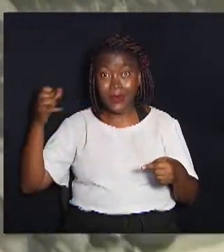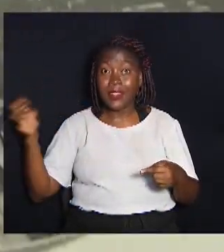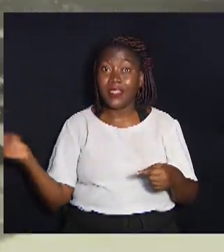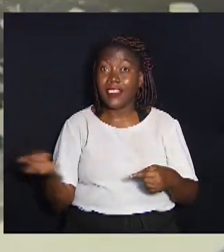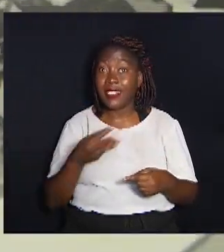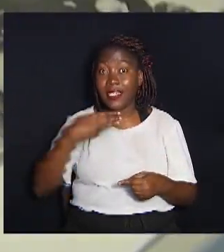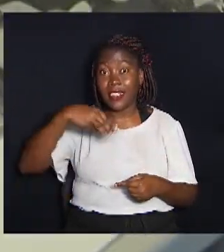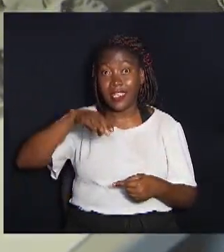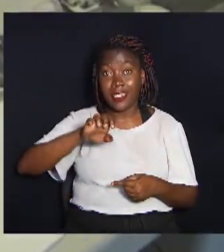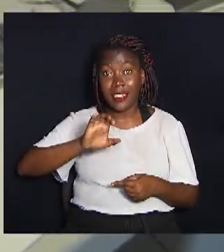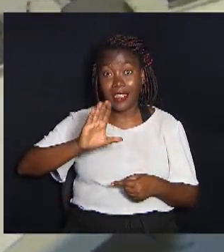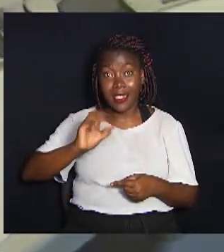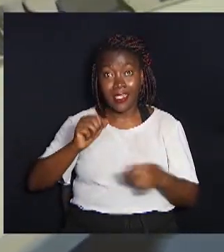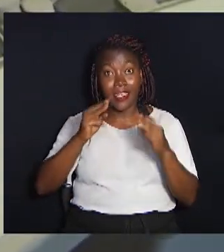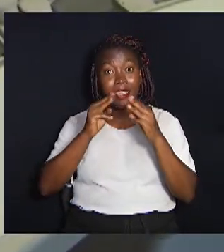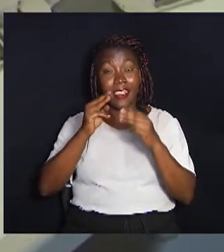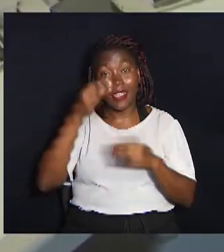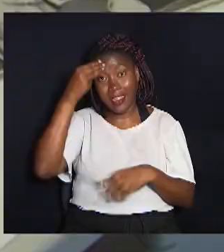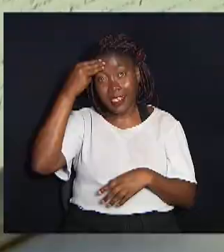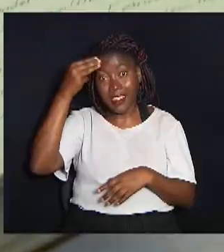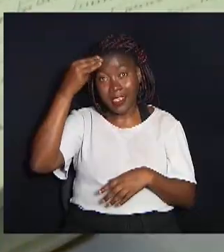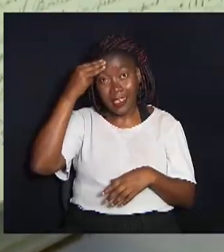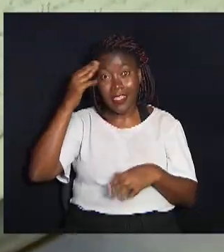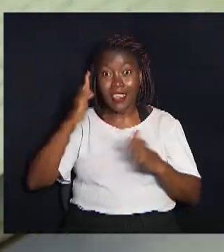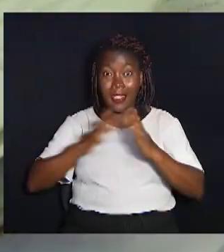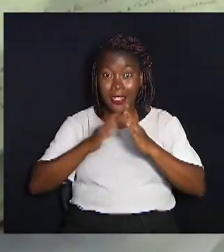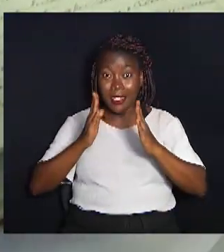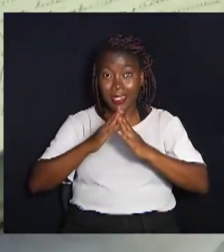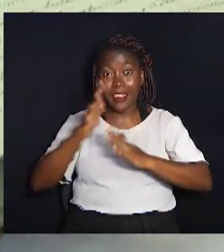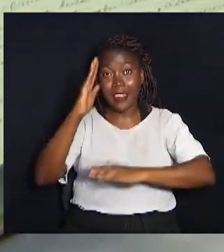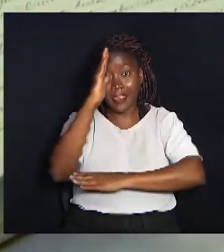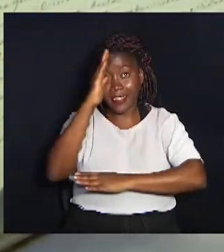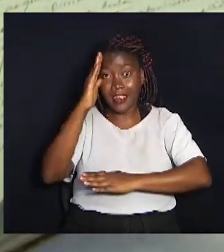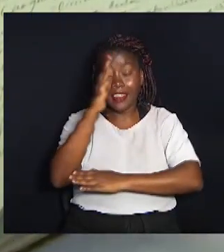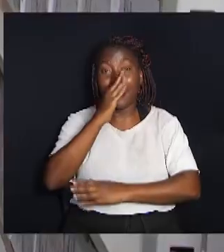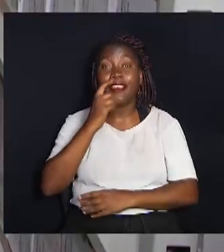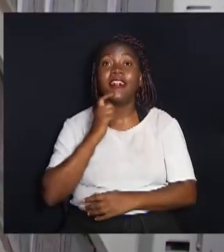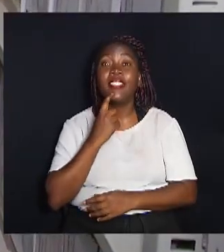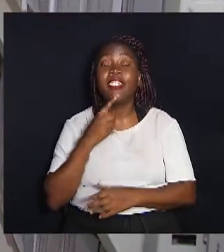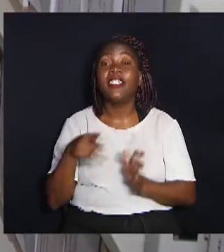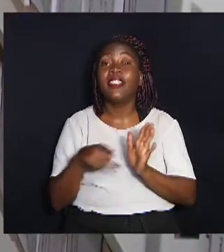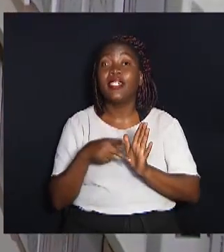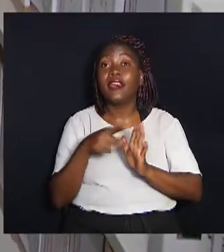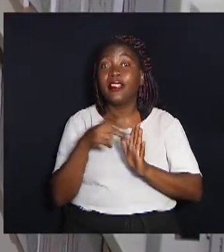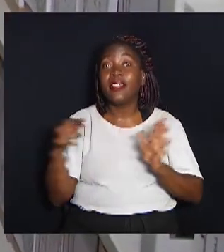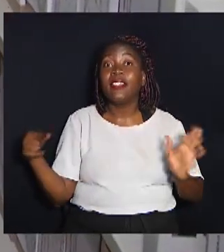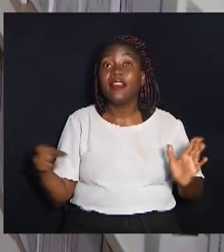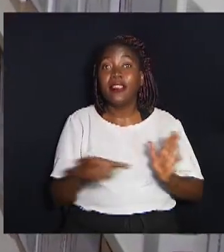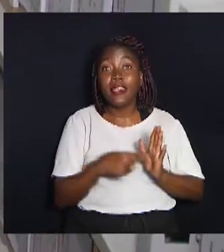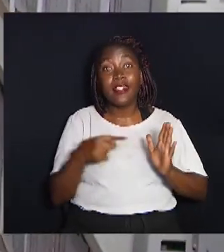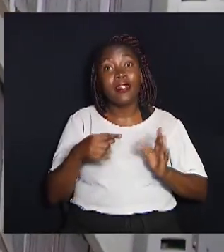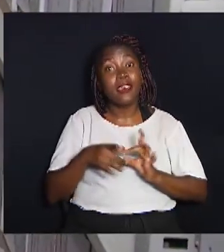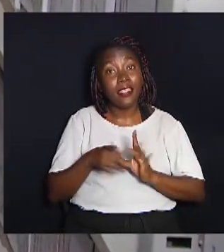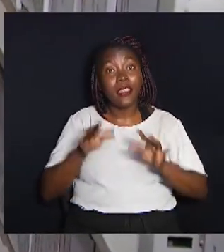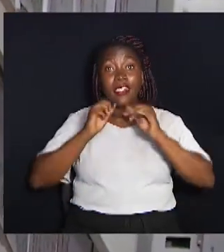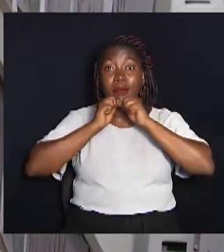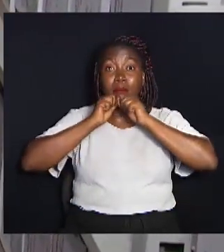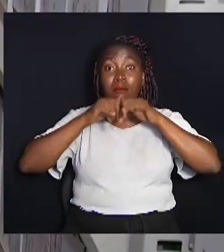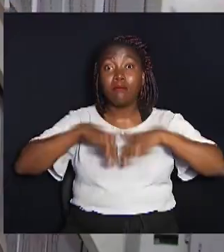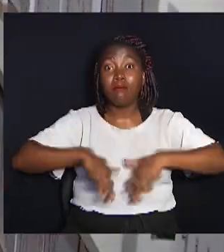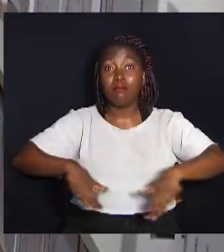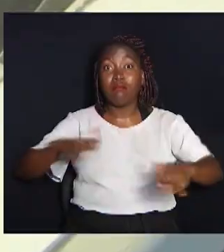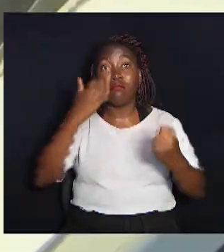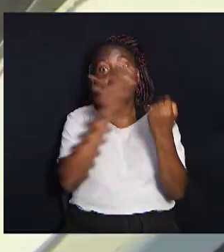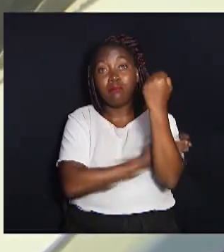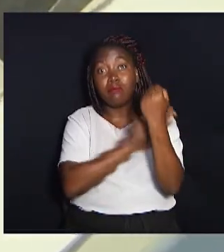MECA, o Memorial da Câmara Municipal de Campinas, um projeto que tem como objetivo permitir a divulgação do acervo do Arquivo